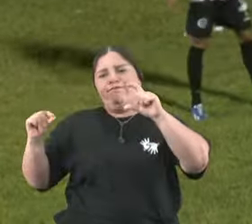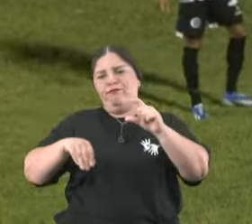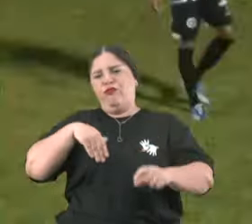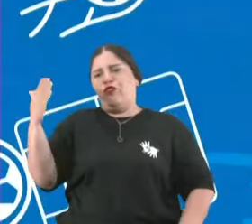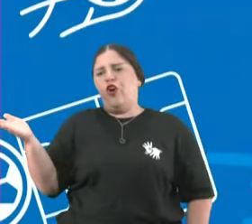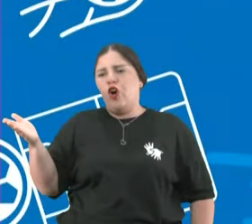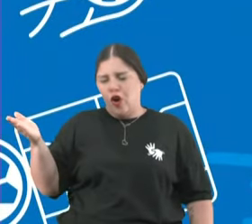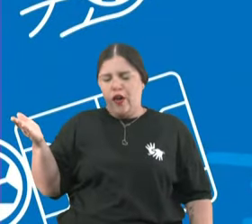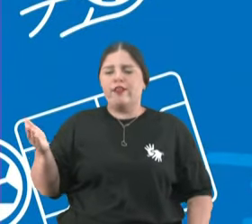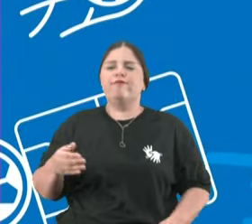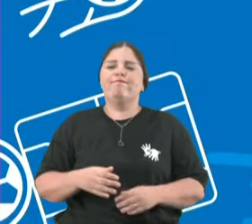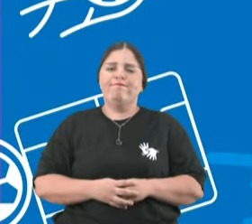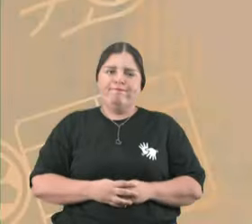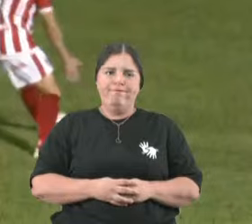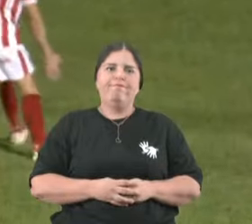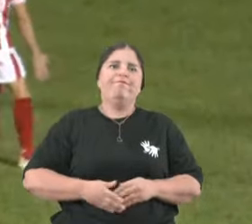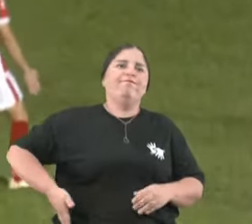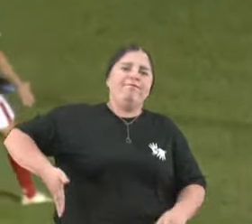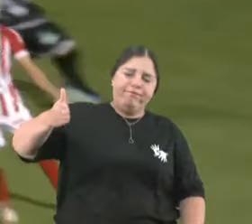Conseguiu um lateral.